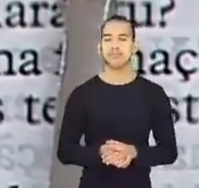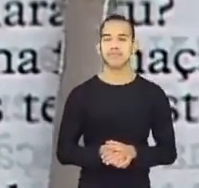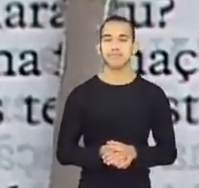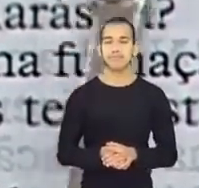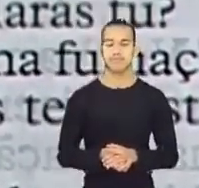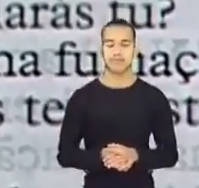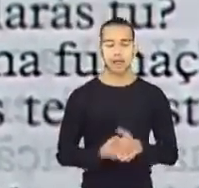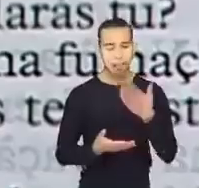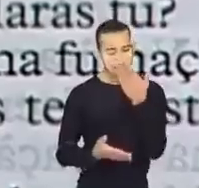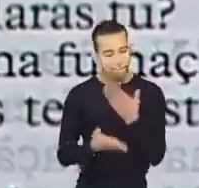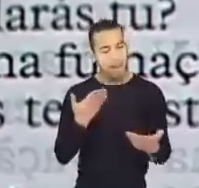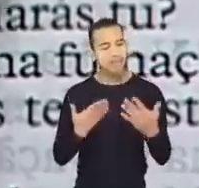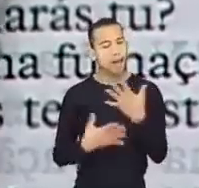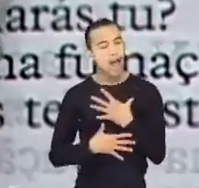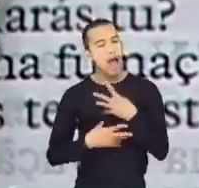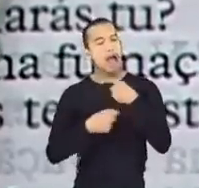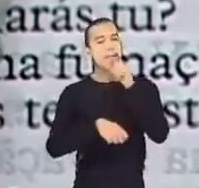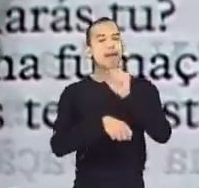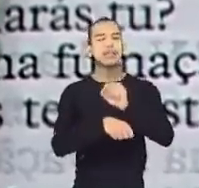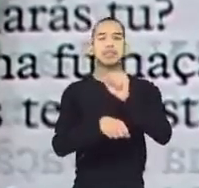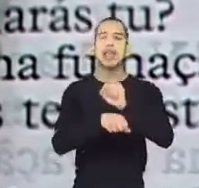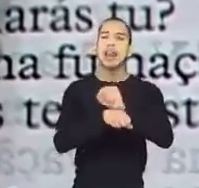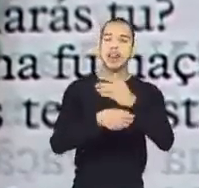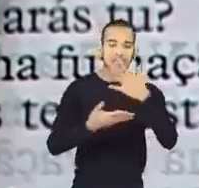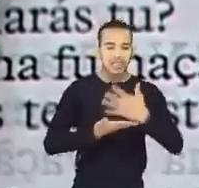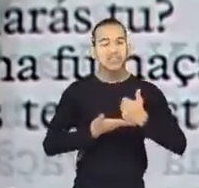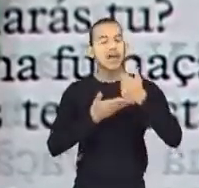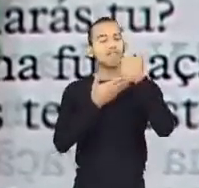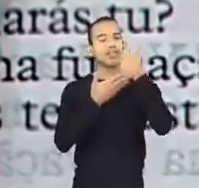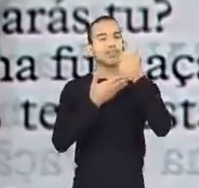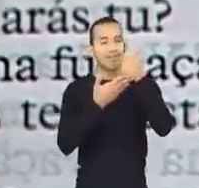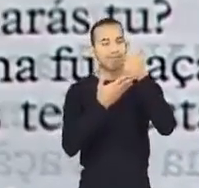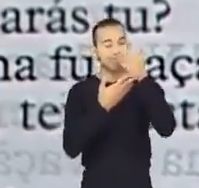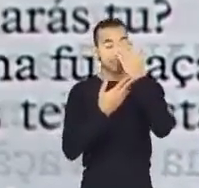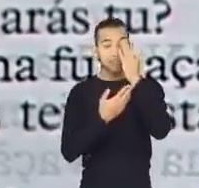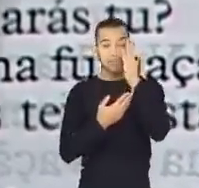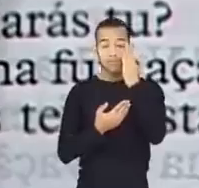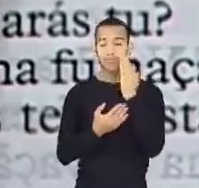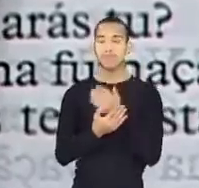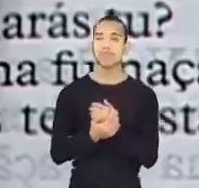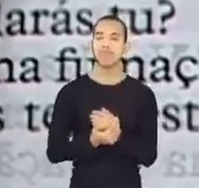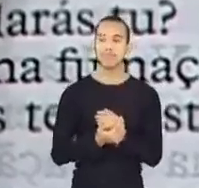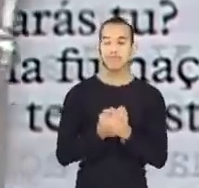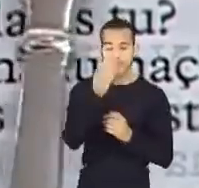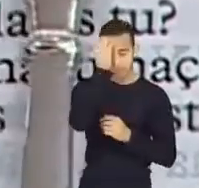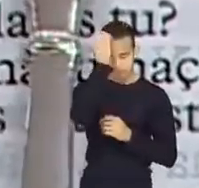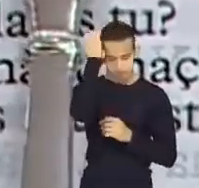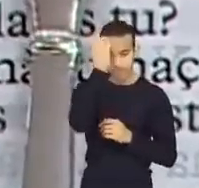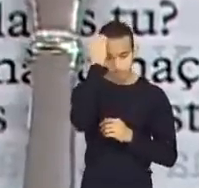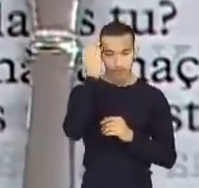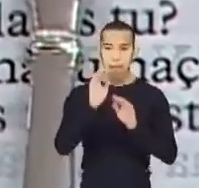Desfaleceu a minha alma esperando por tua salvação. Eu perdi as minhas forças esperando por tua salvação.